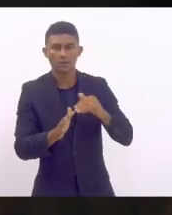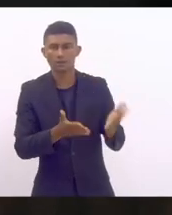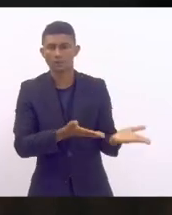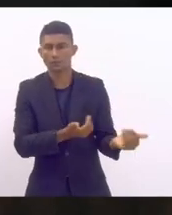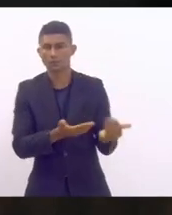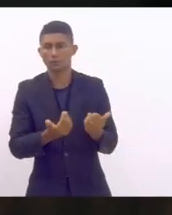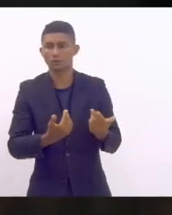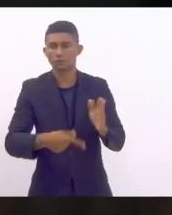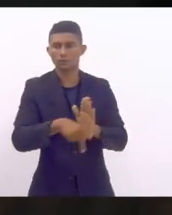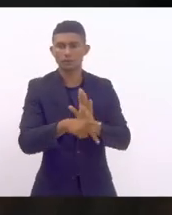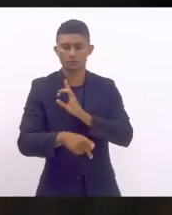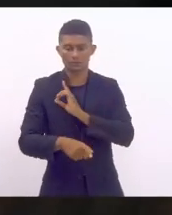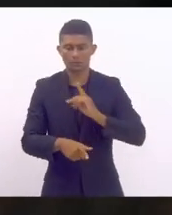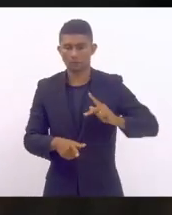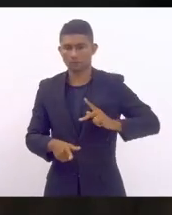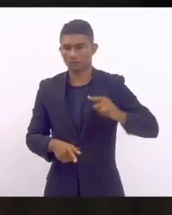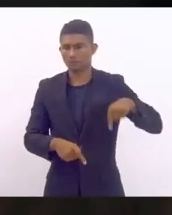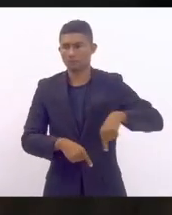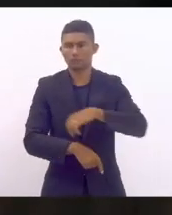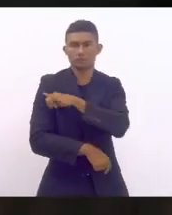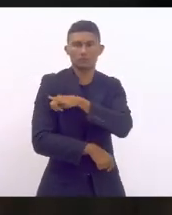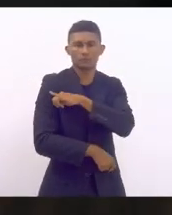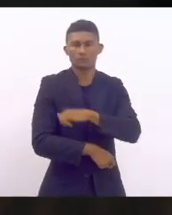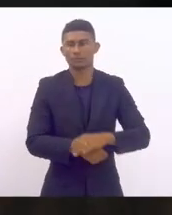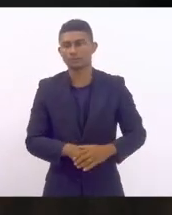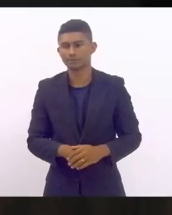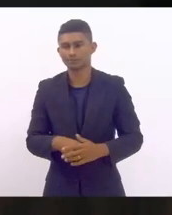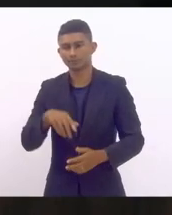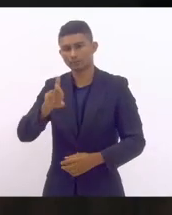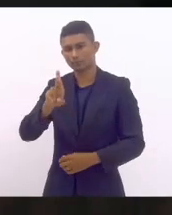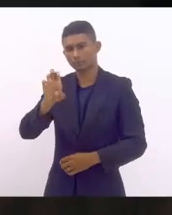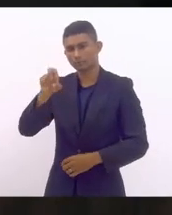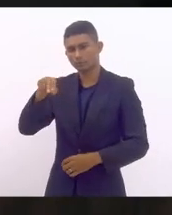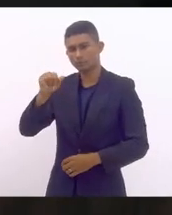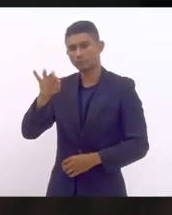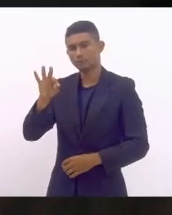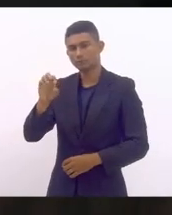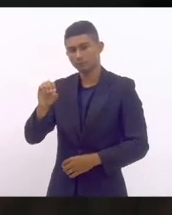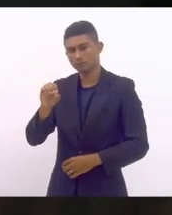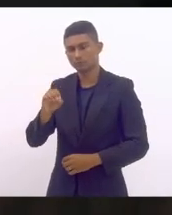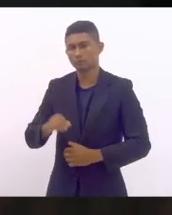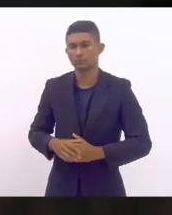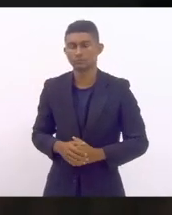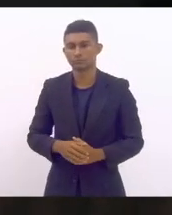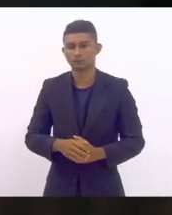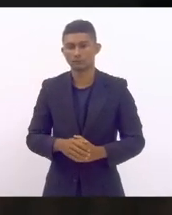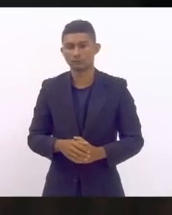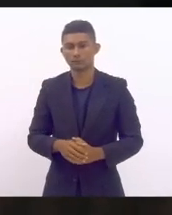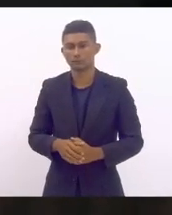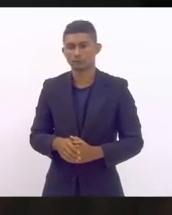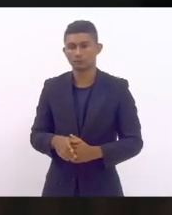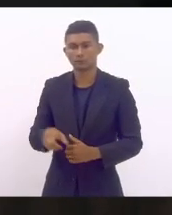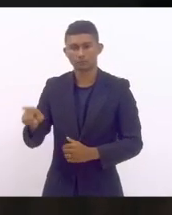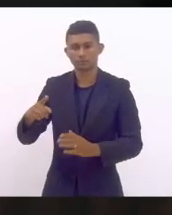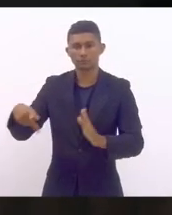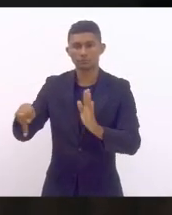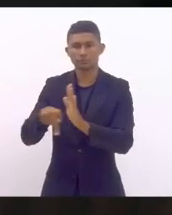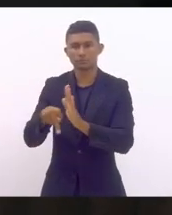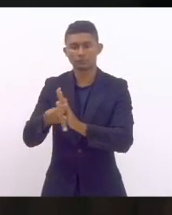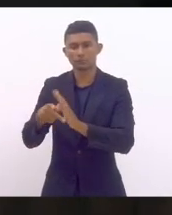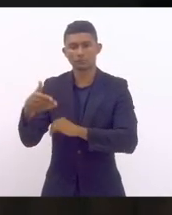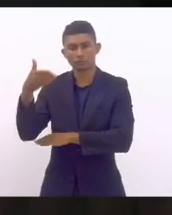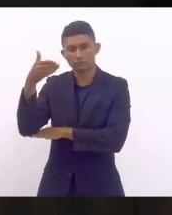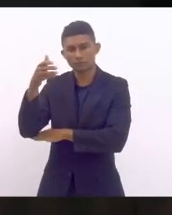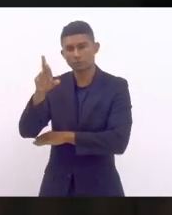da Defensoria Pública do Estado do Rio de Janeiro Renato Marcos Marins proprietário da remmar Residence Hotel